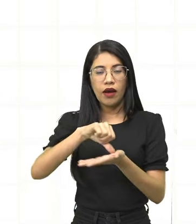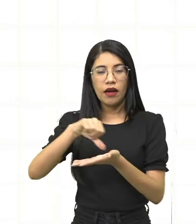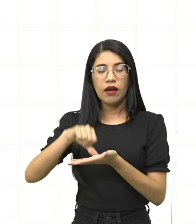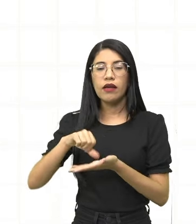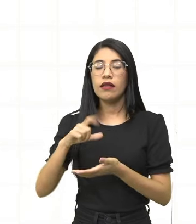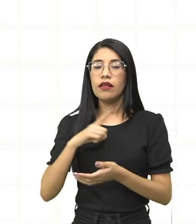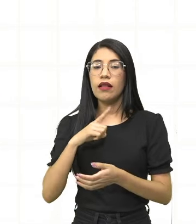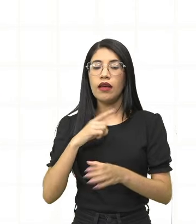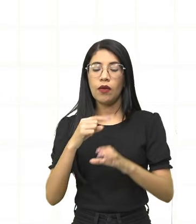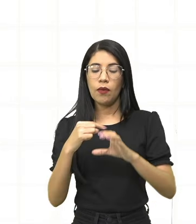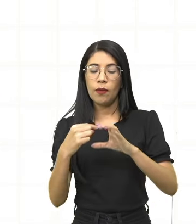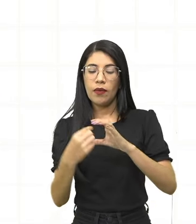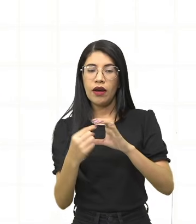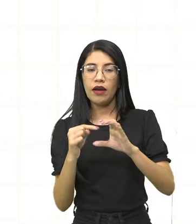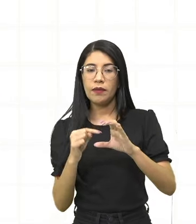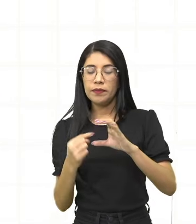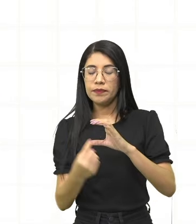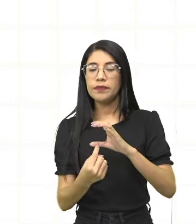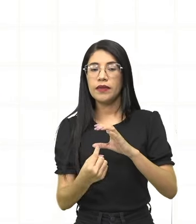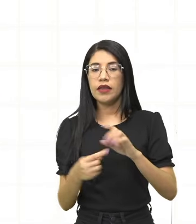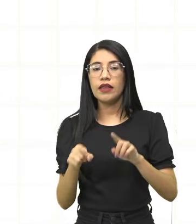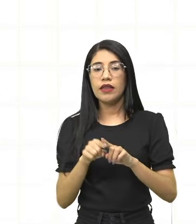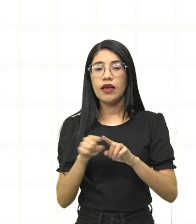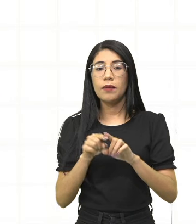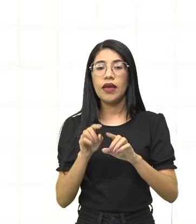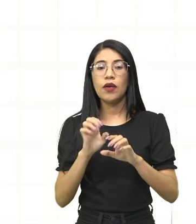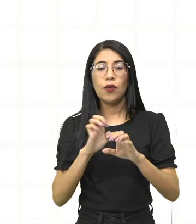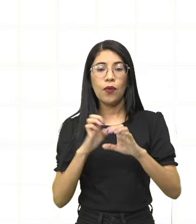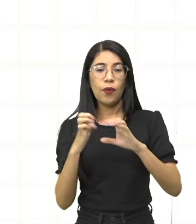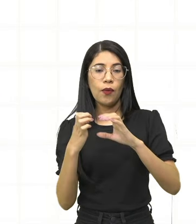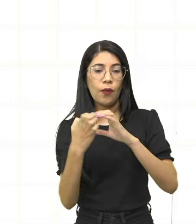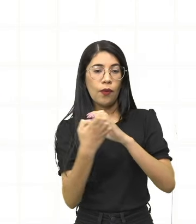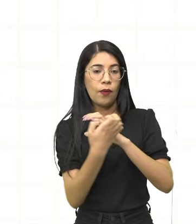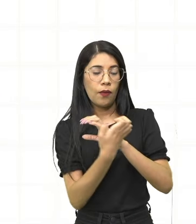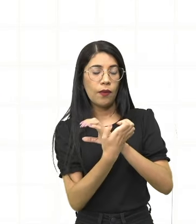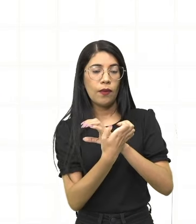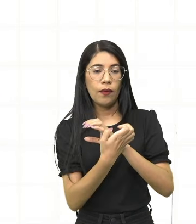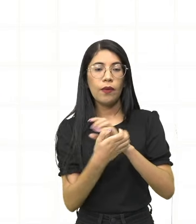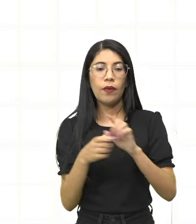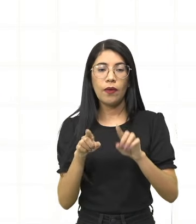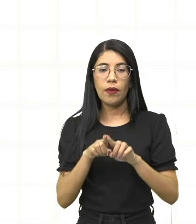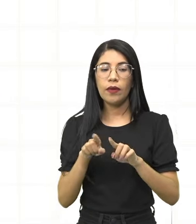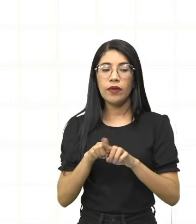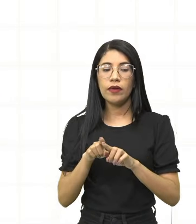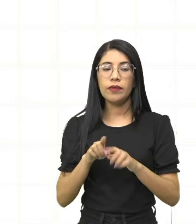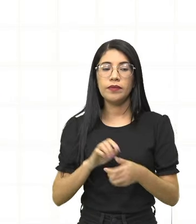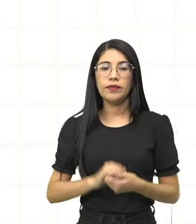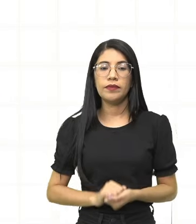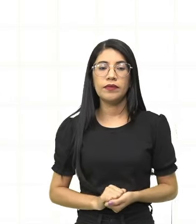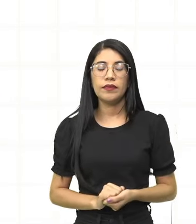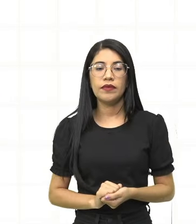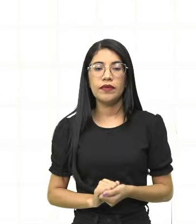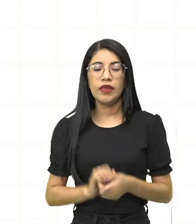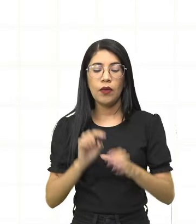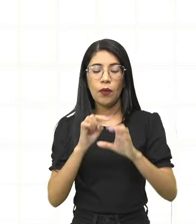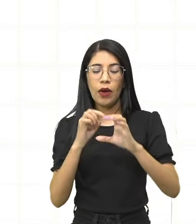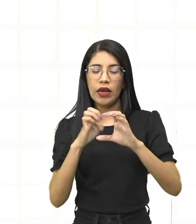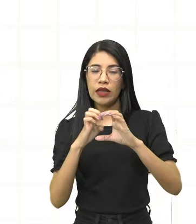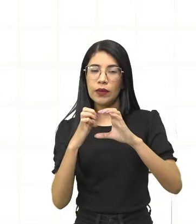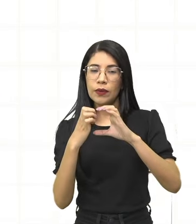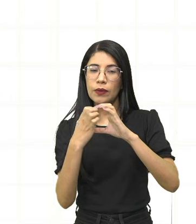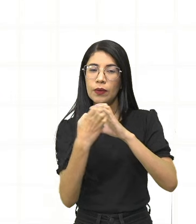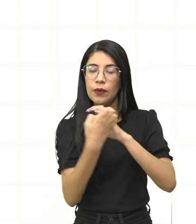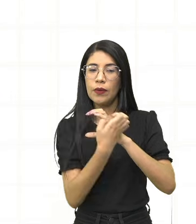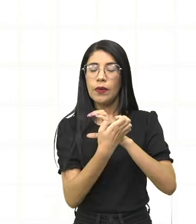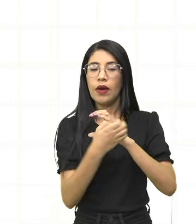ali os dois trópicos, né? E também a linha do Equador, né? Entre os trópicos, essa região próxima à linha do Equador, vai